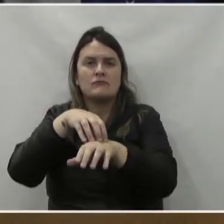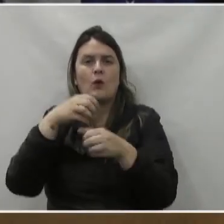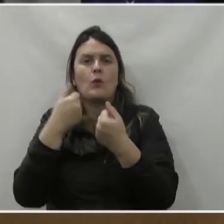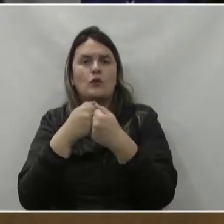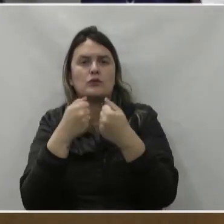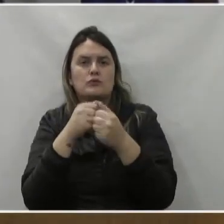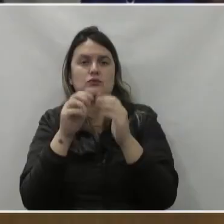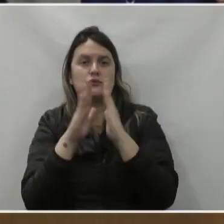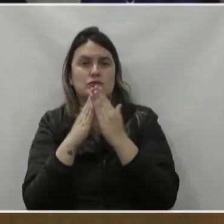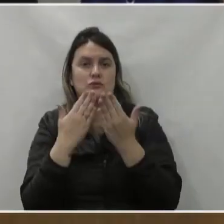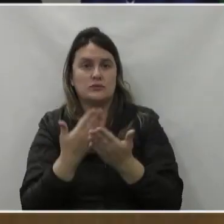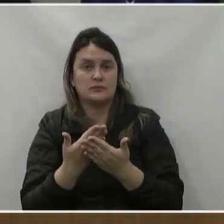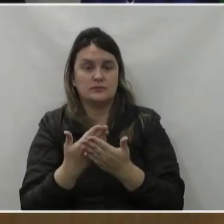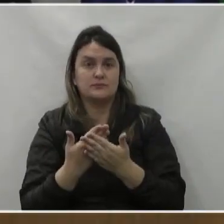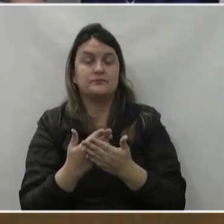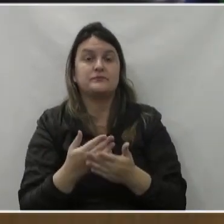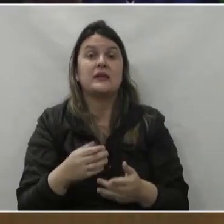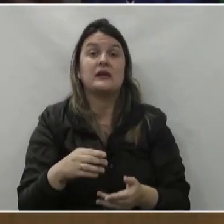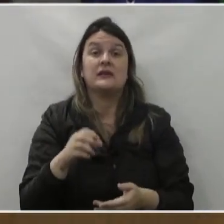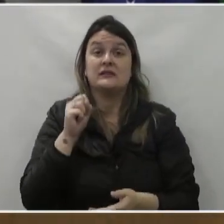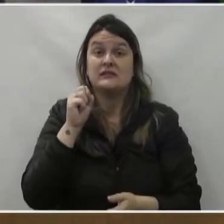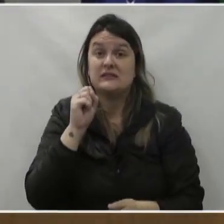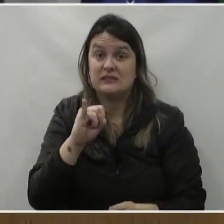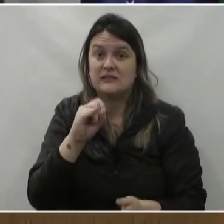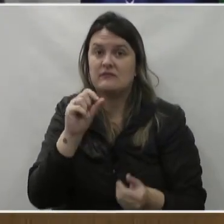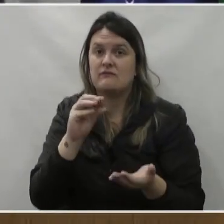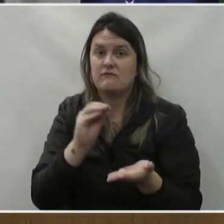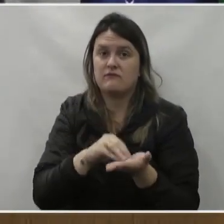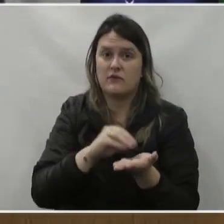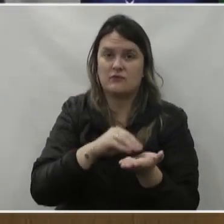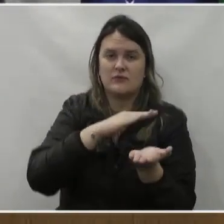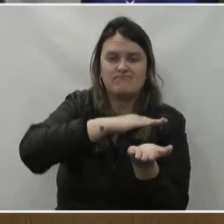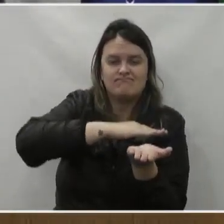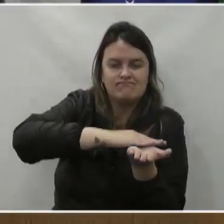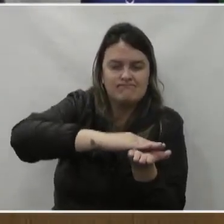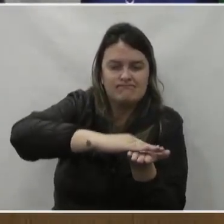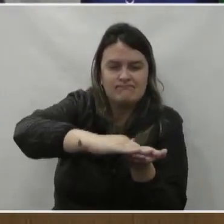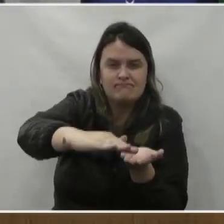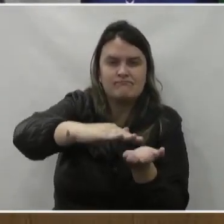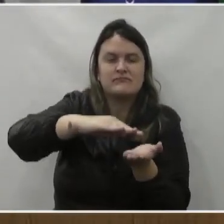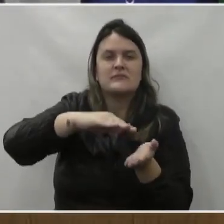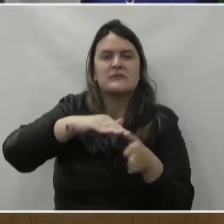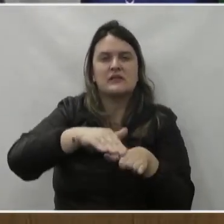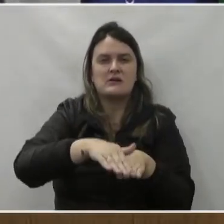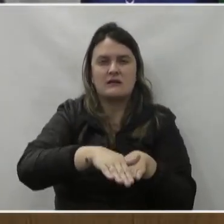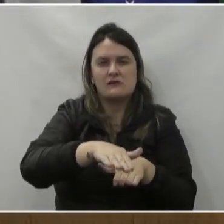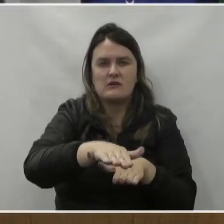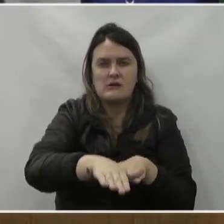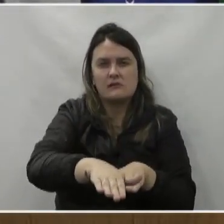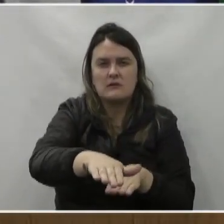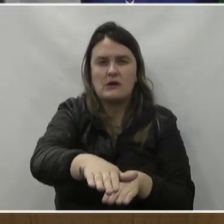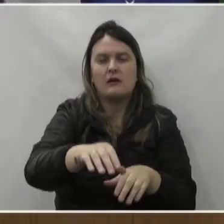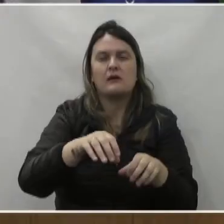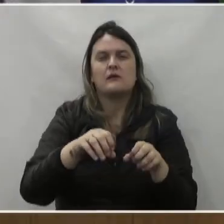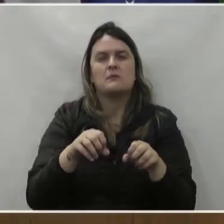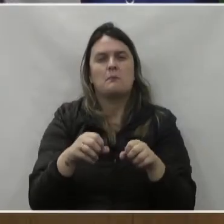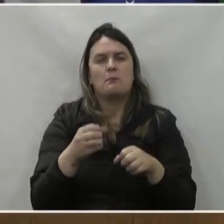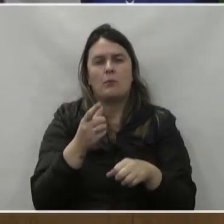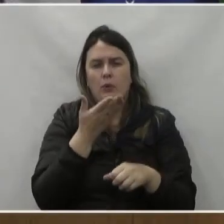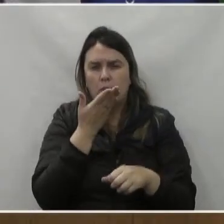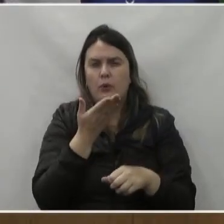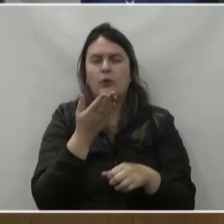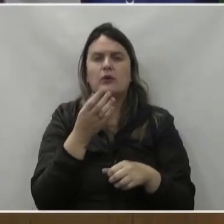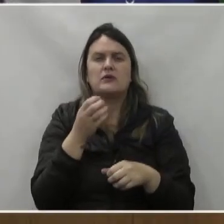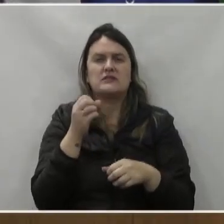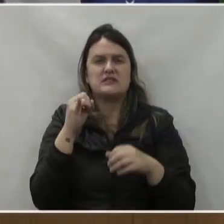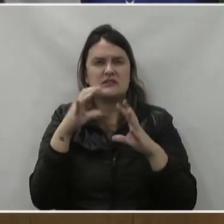escolar. No entanto, a ausência de pavimentação tem causado desgaste prematuro de veículos, poeira excessiva